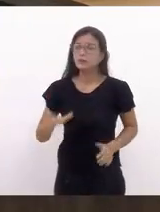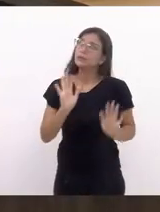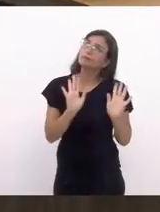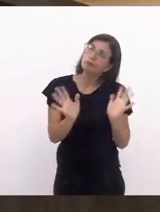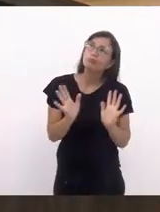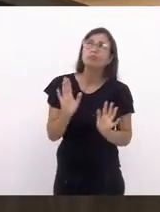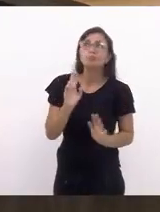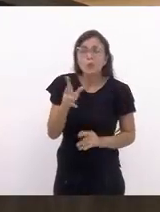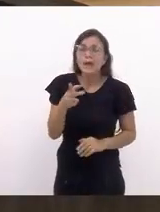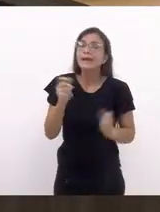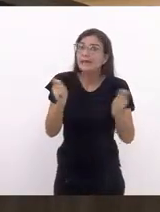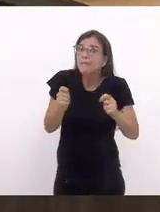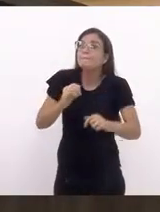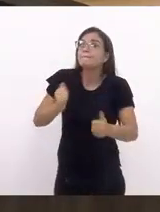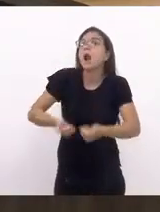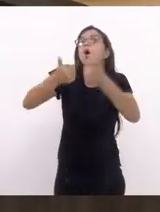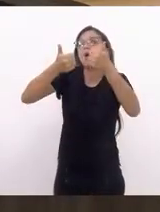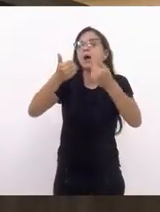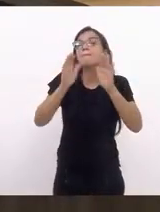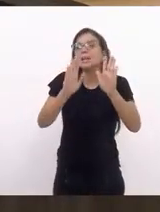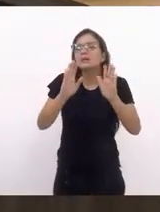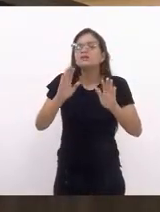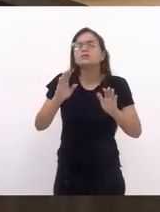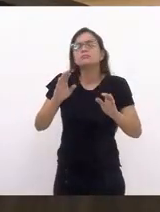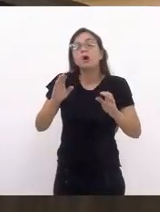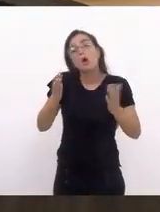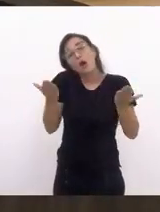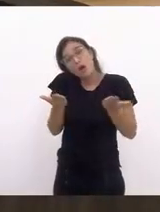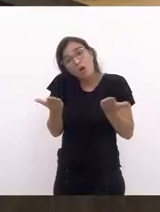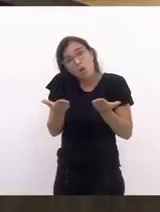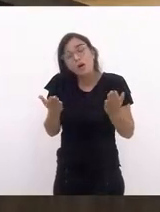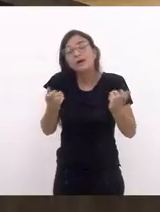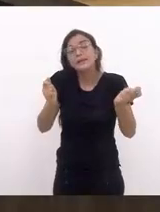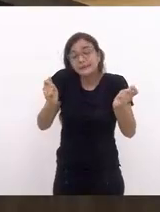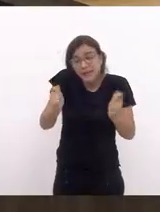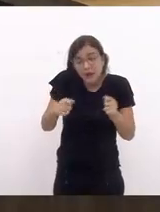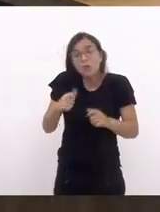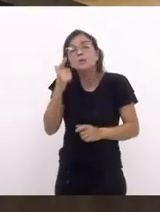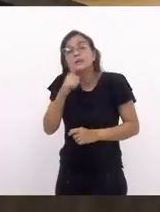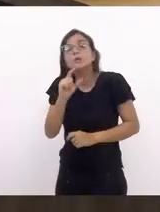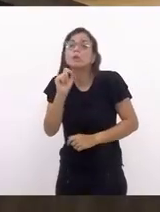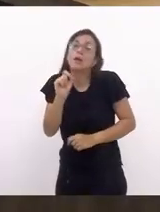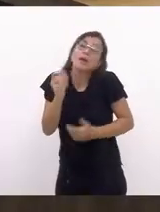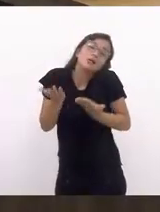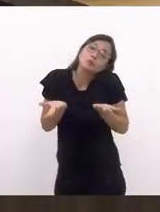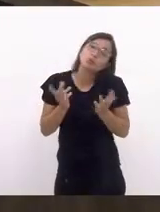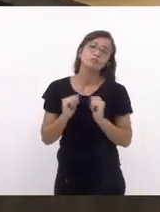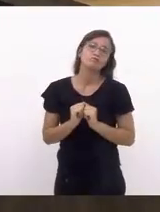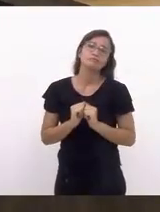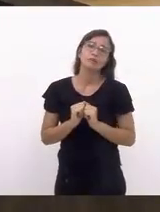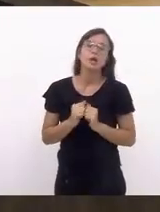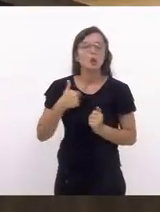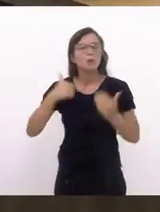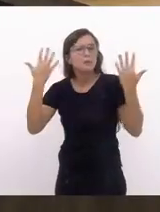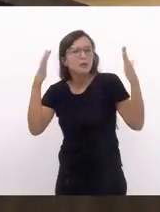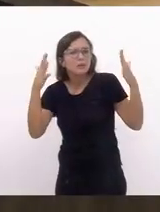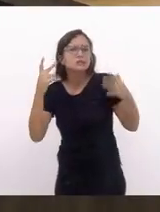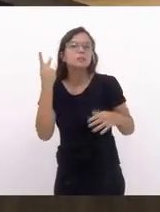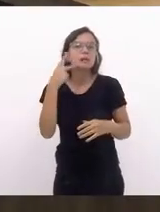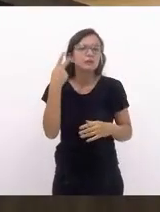possível e eu parabenizo a mesa diretora parabenizo todos os parlamentares parabeniza o governador